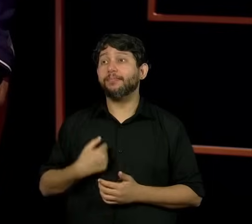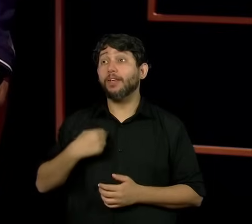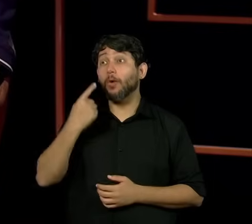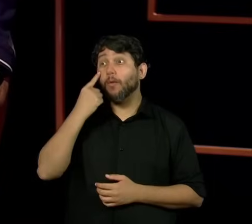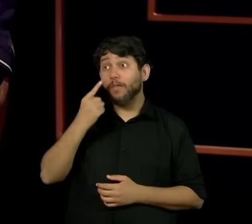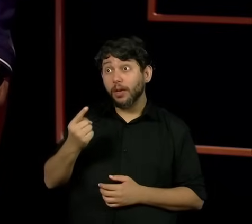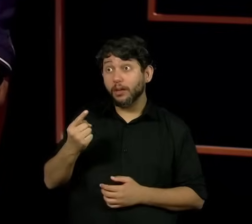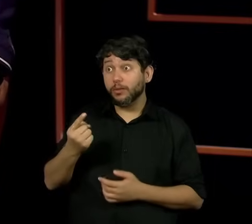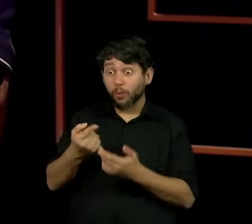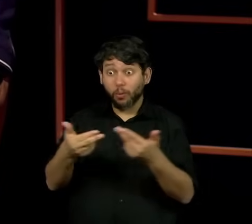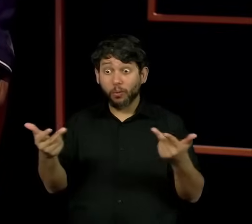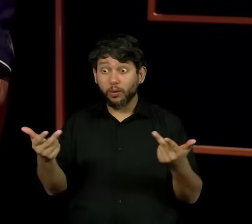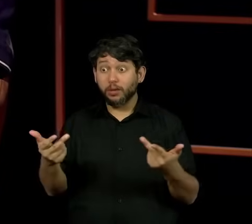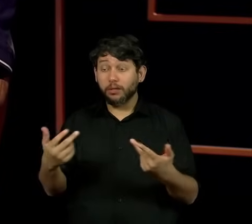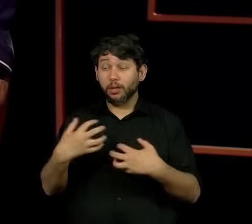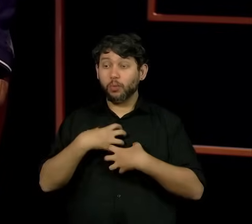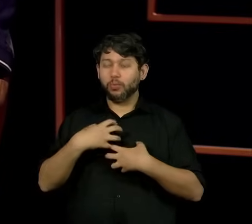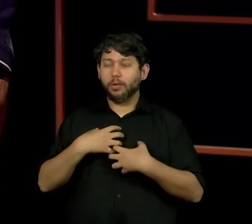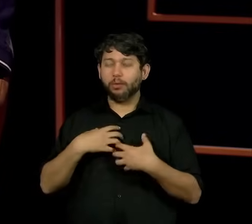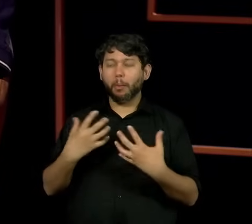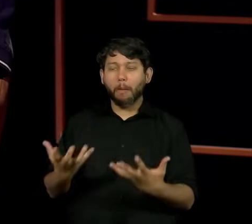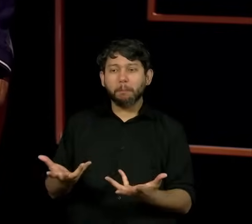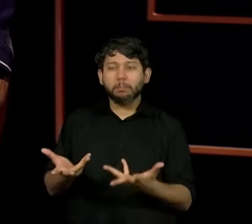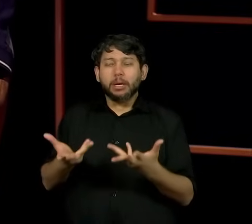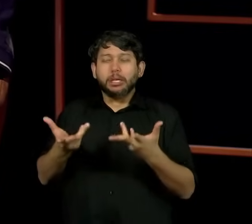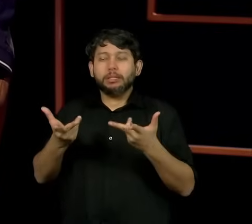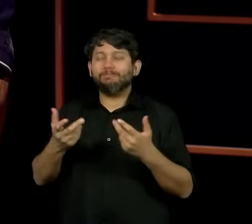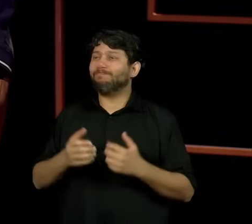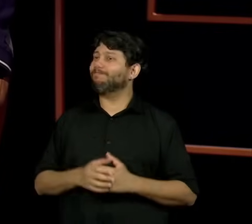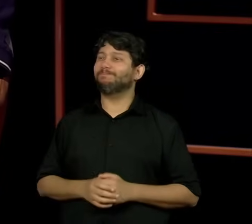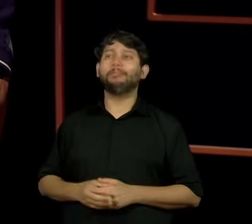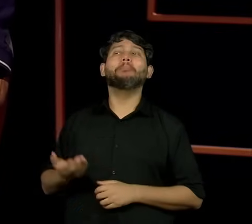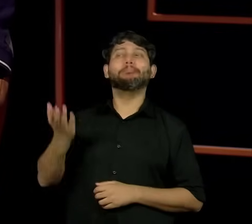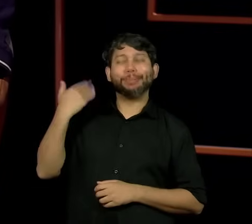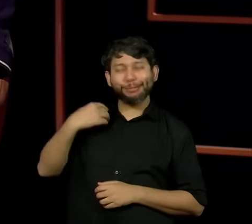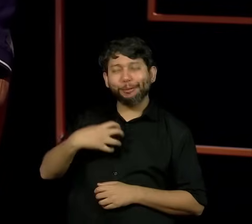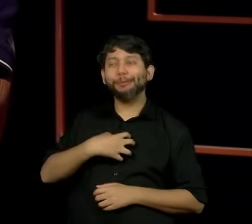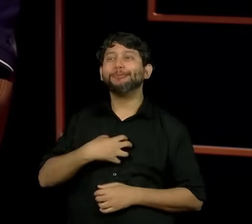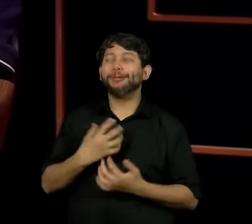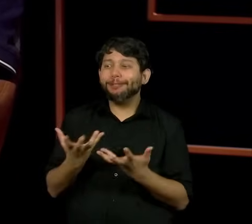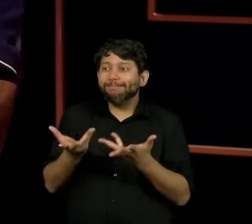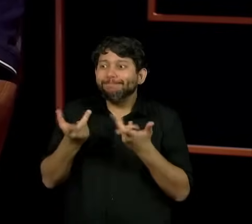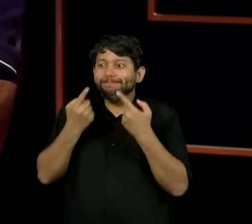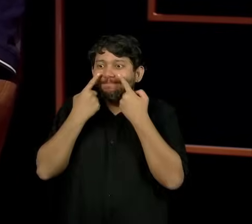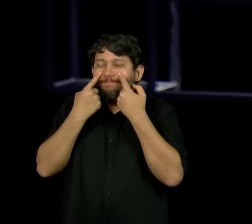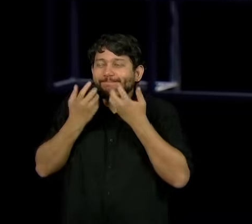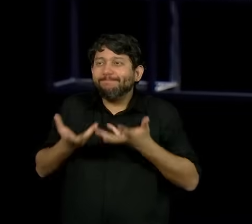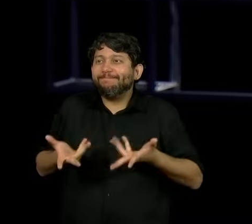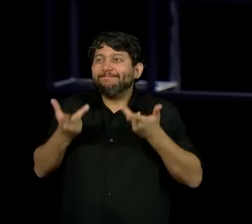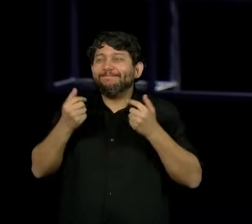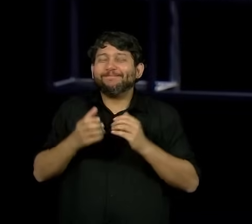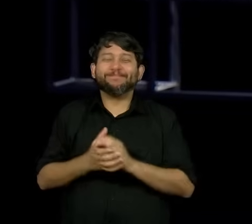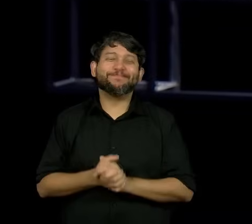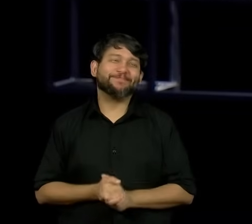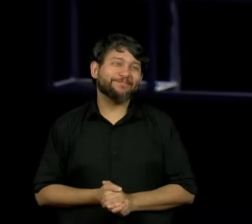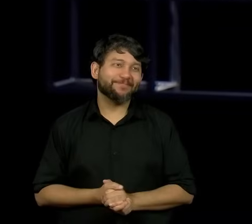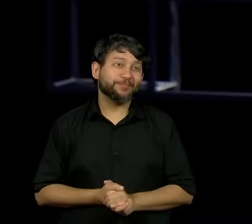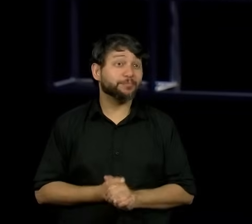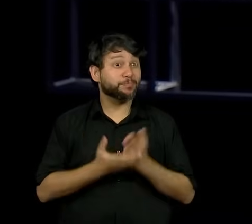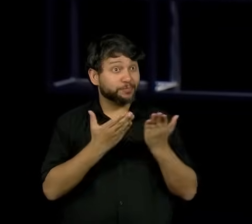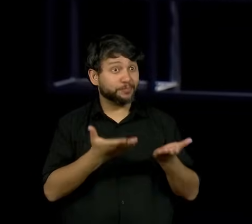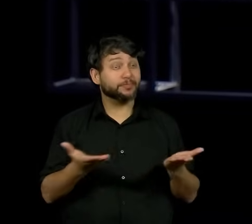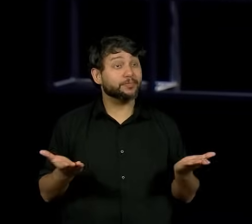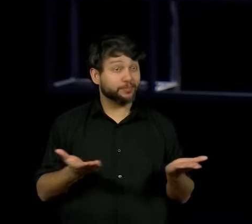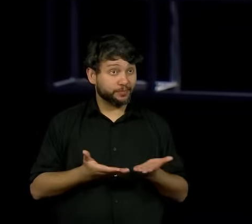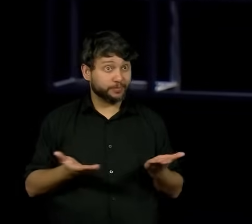dá a paixão que eu tive no passado. Muito bem. Bom, você está preparando no